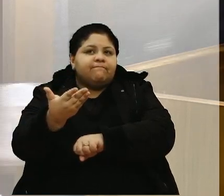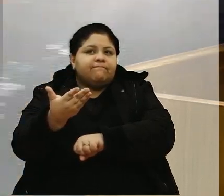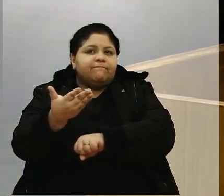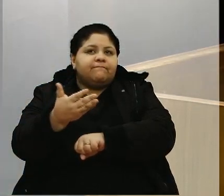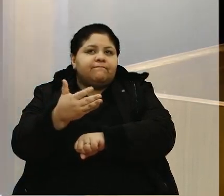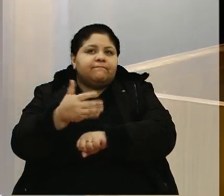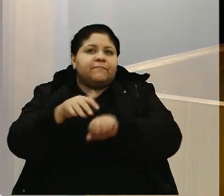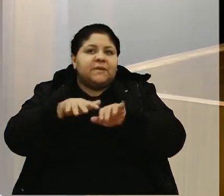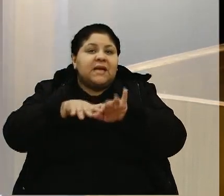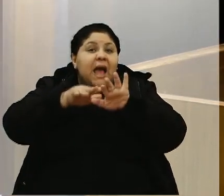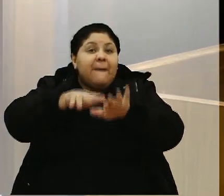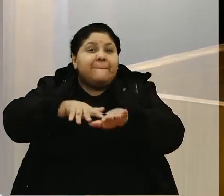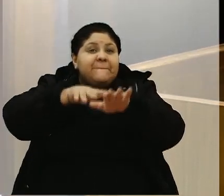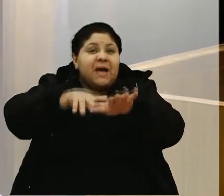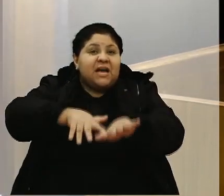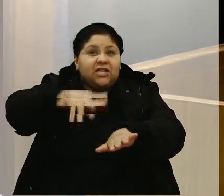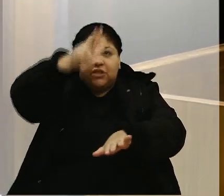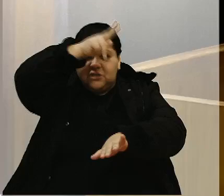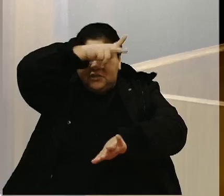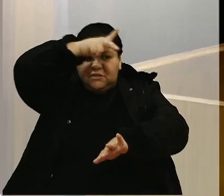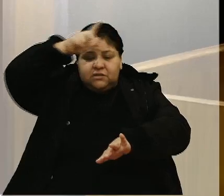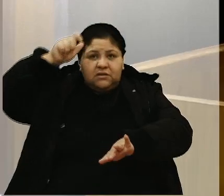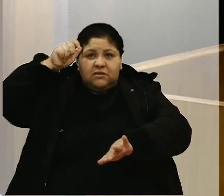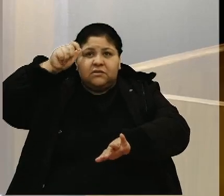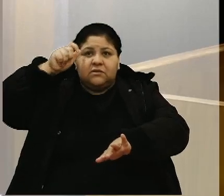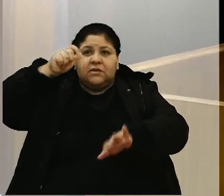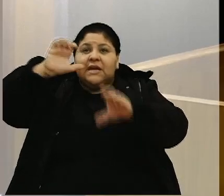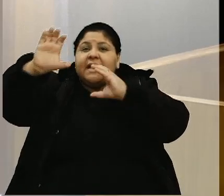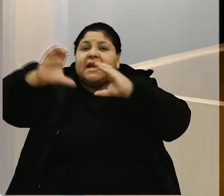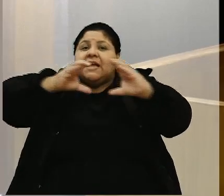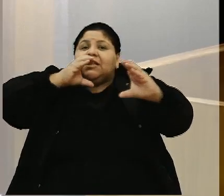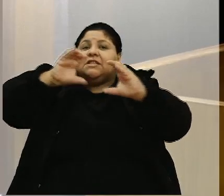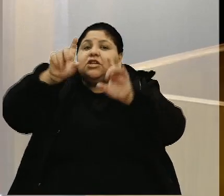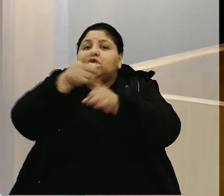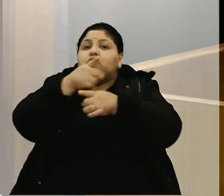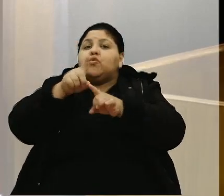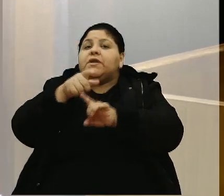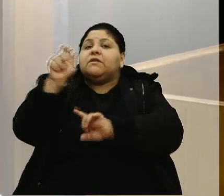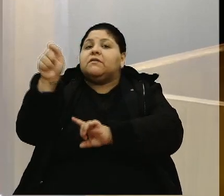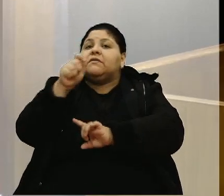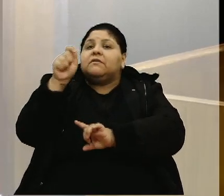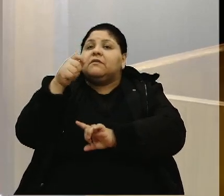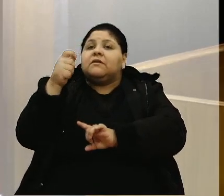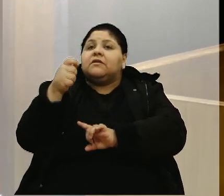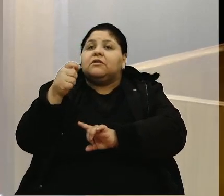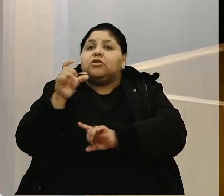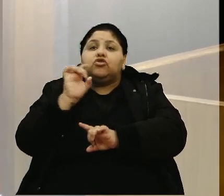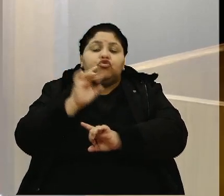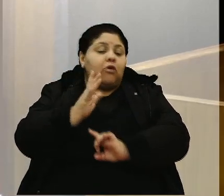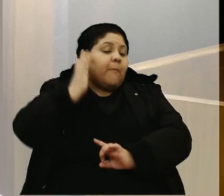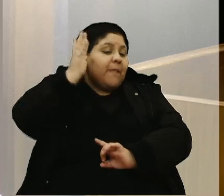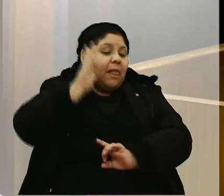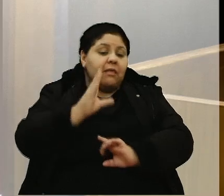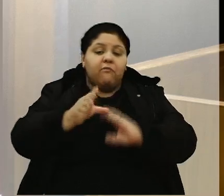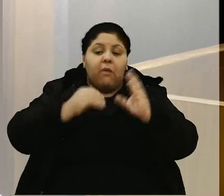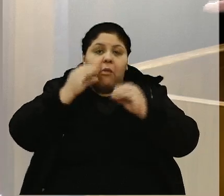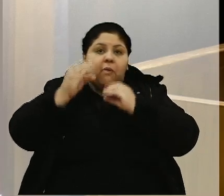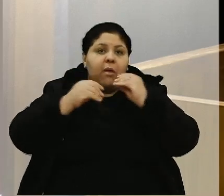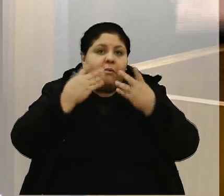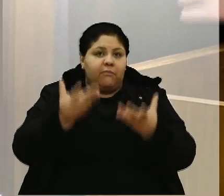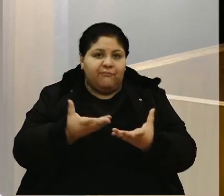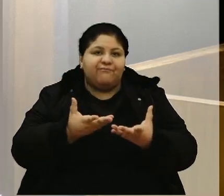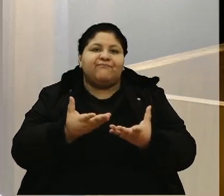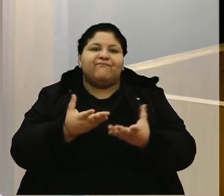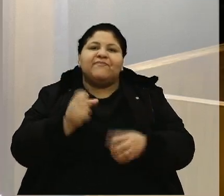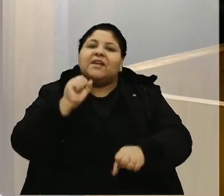na FAMURS, em Brasília, cantando o hino do Rio Grande do Sul, porque até agora está no discurso esses recursos, né? Então eu espero